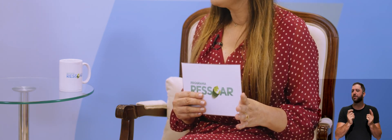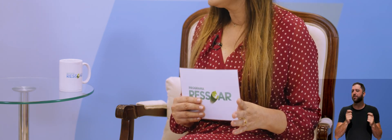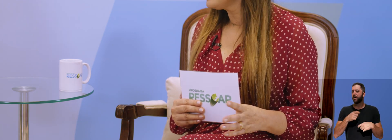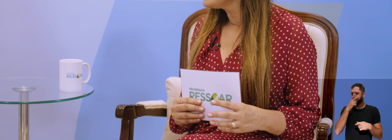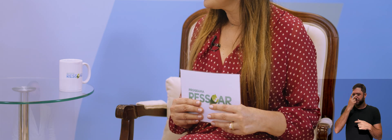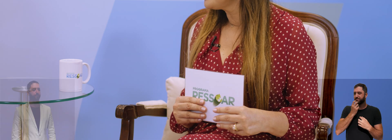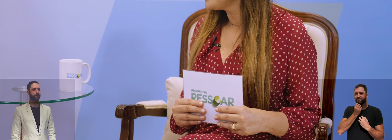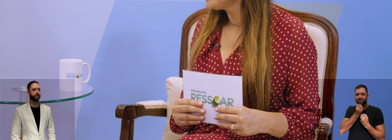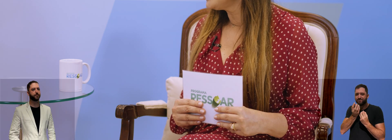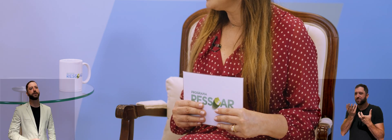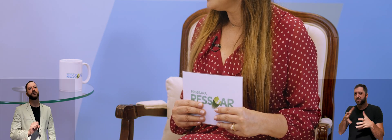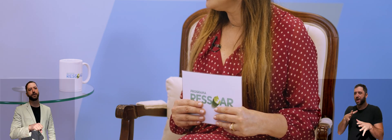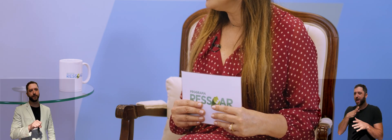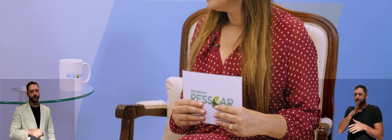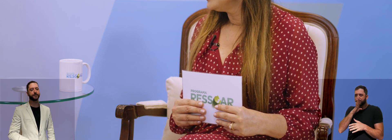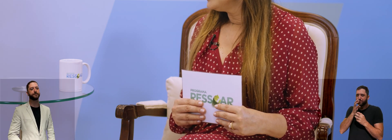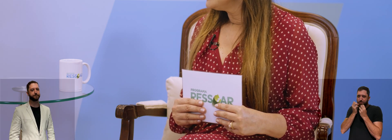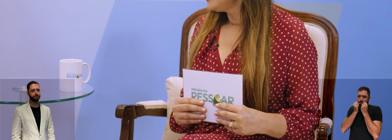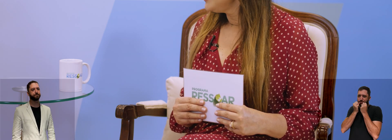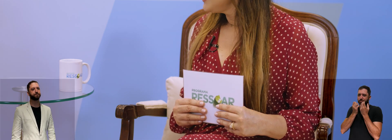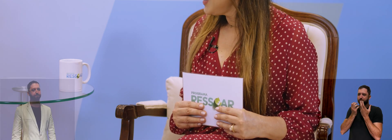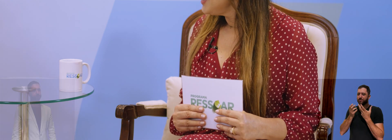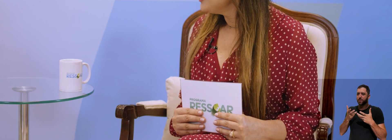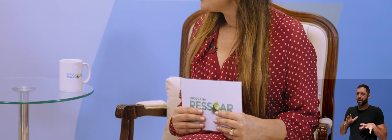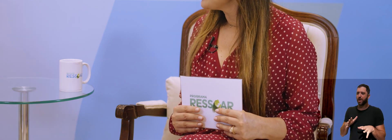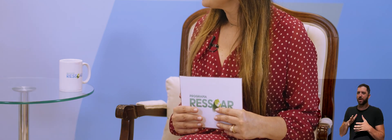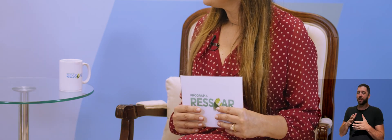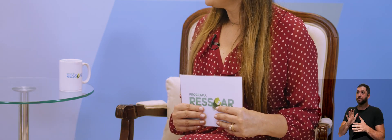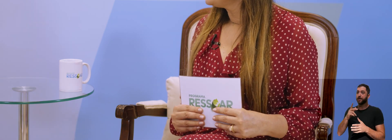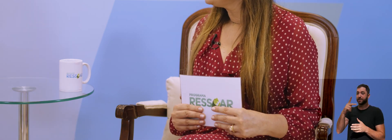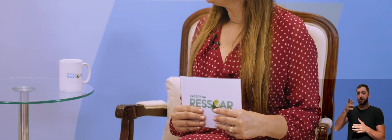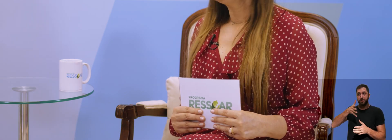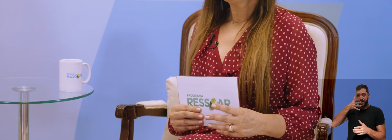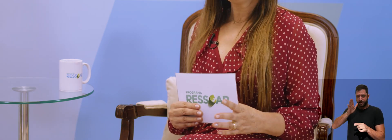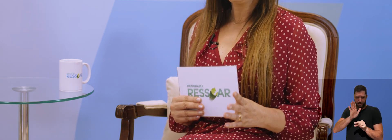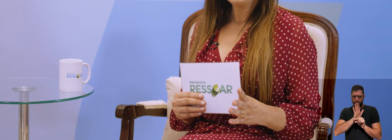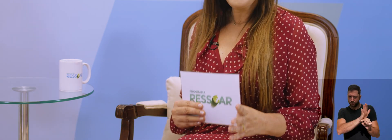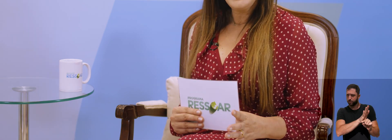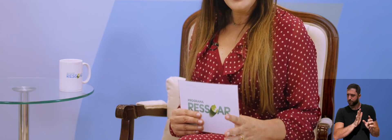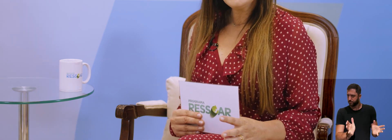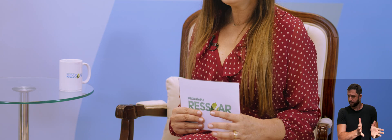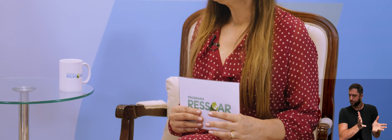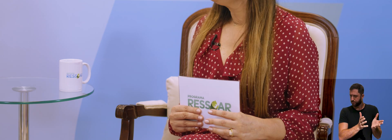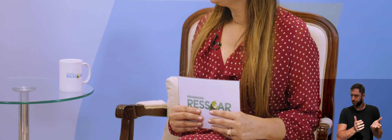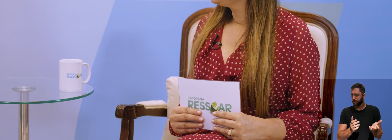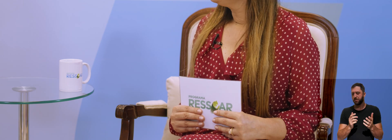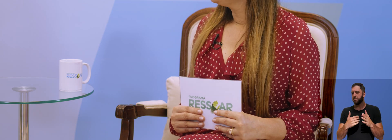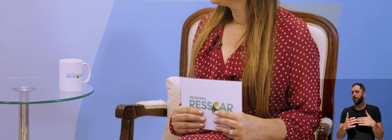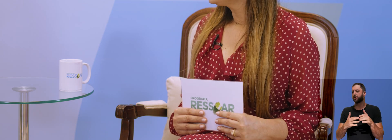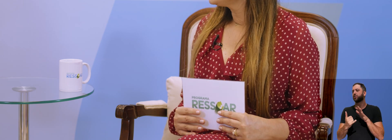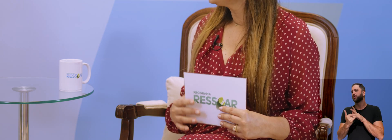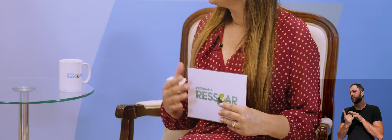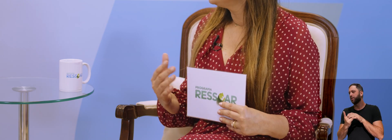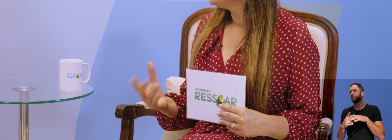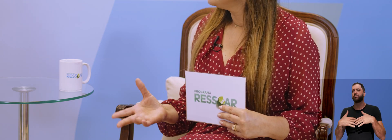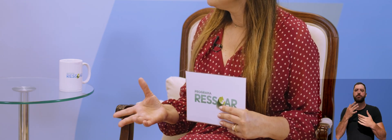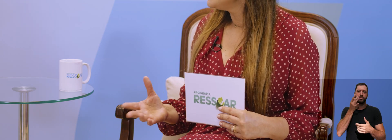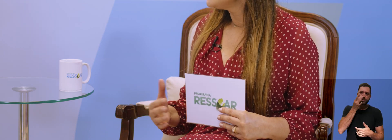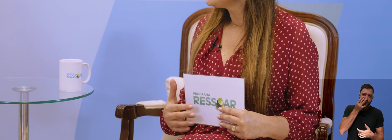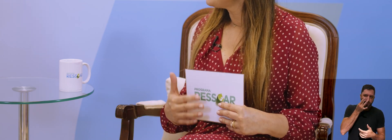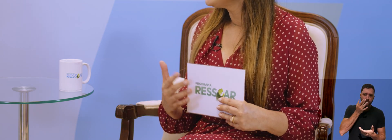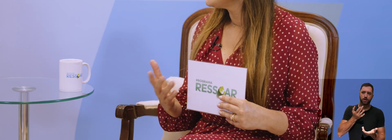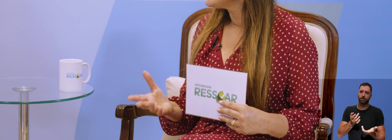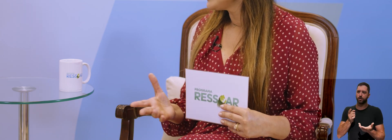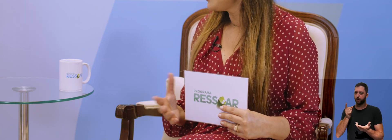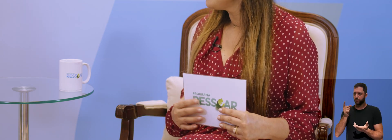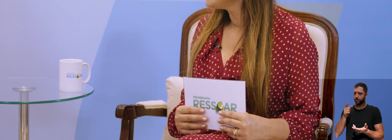quer contar o seu problema para ninguém, nem quer ir num consultório, mas as palestras também, seja no YouTube,